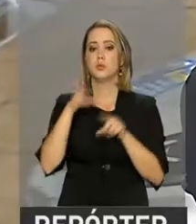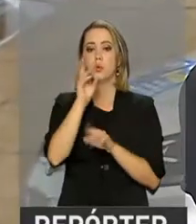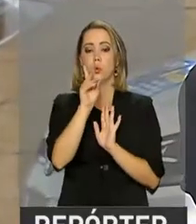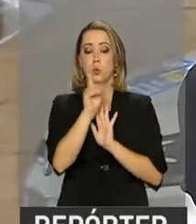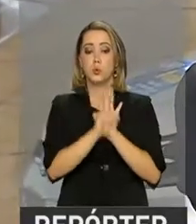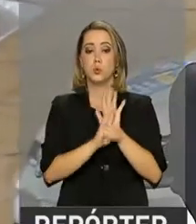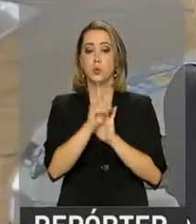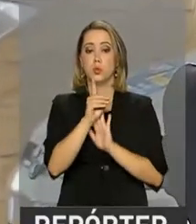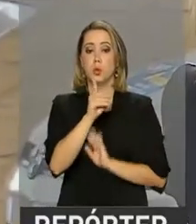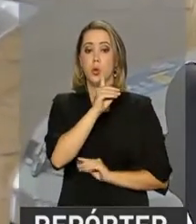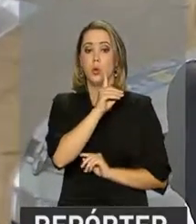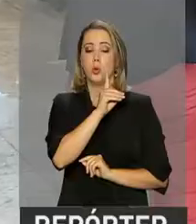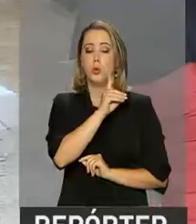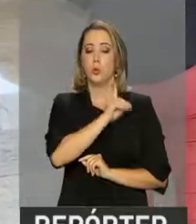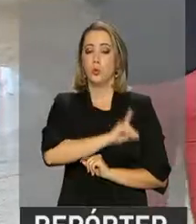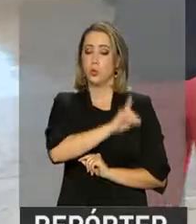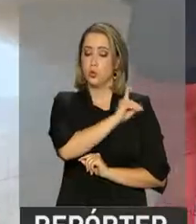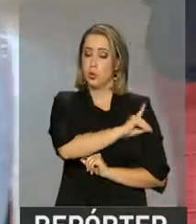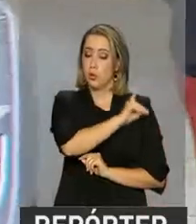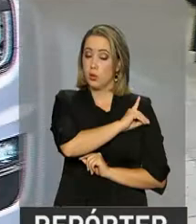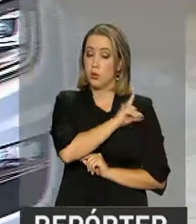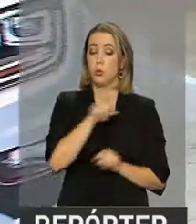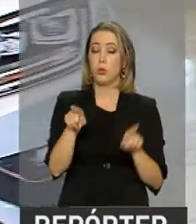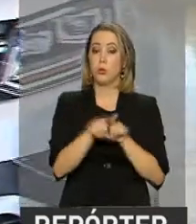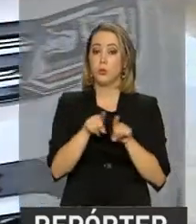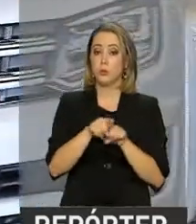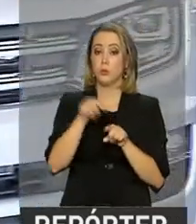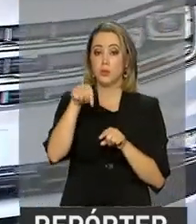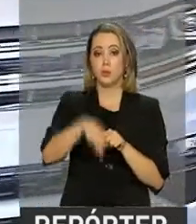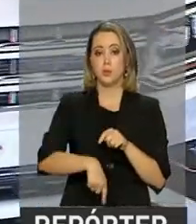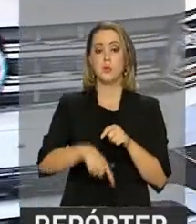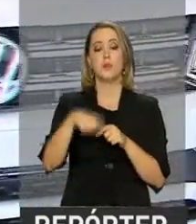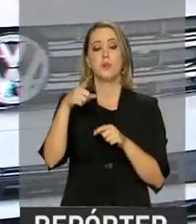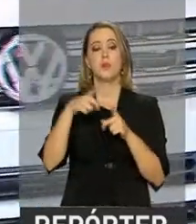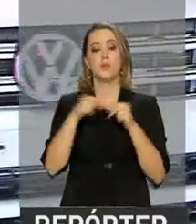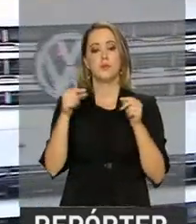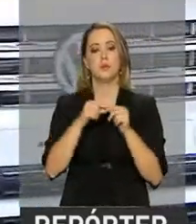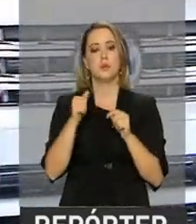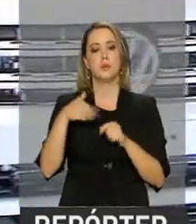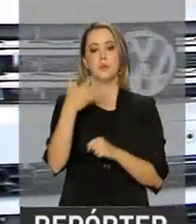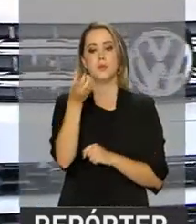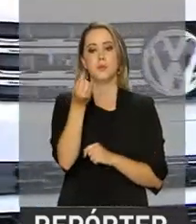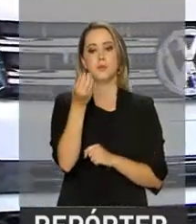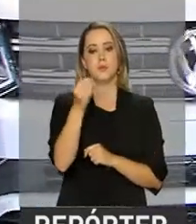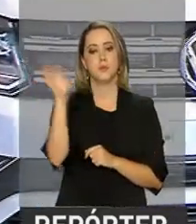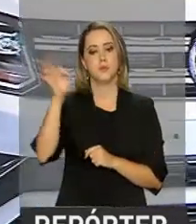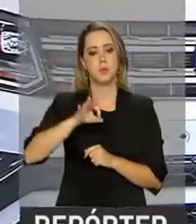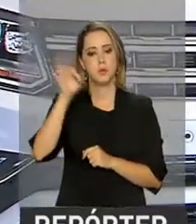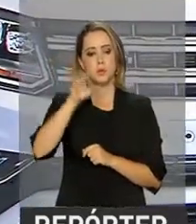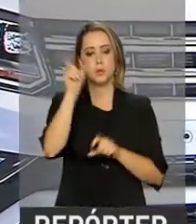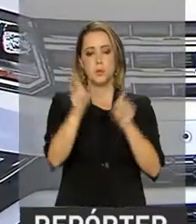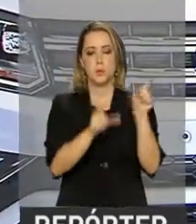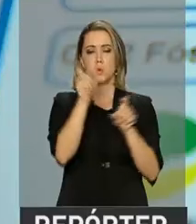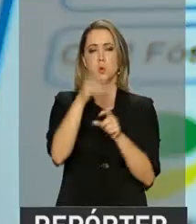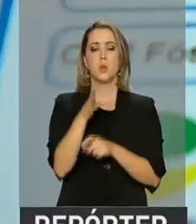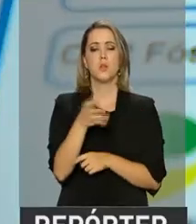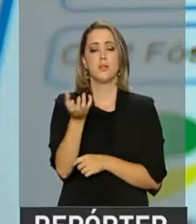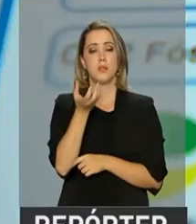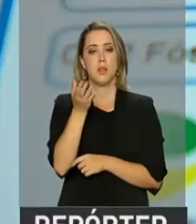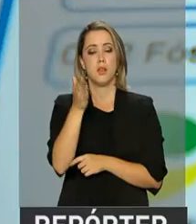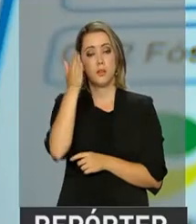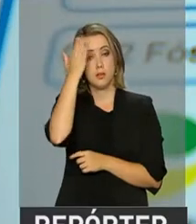dessa concessionária em brasília afirma que mais de 60% dos clientes procuram saber se o carro que estão comprando